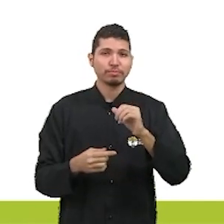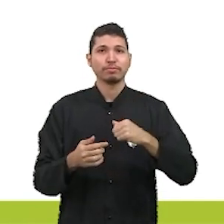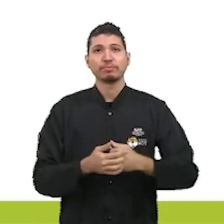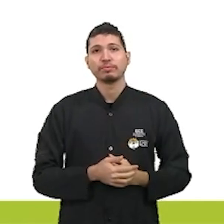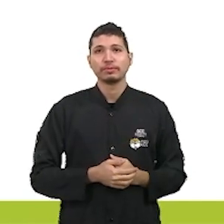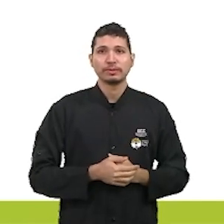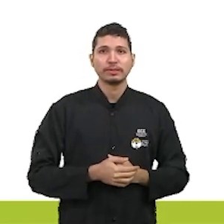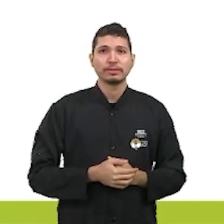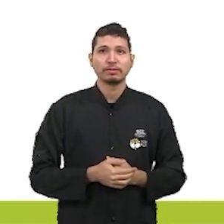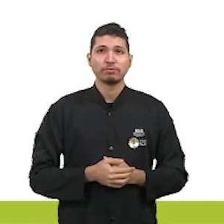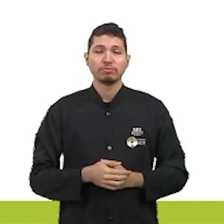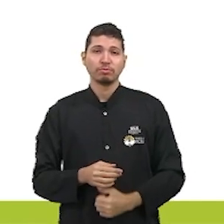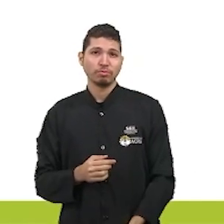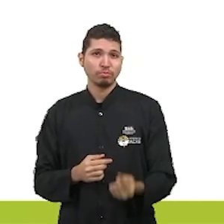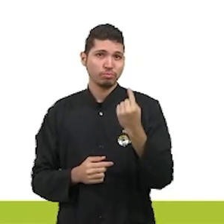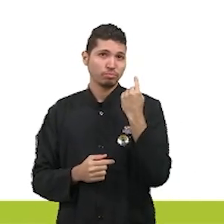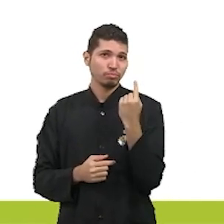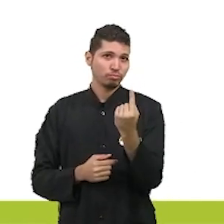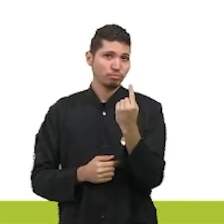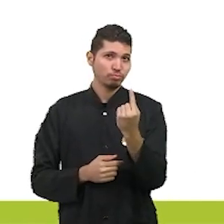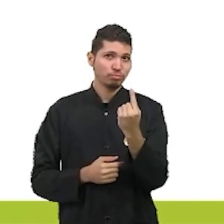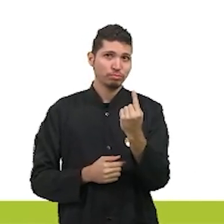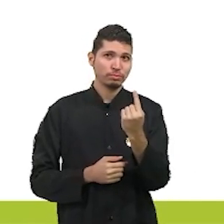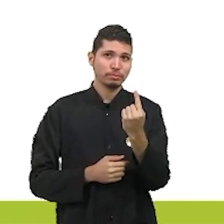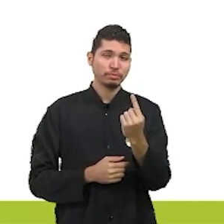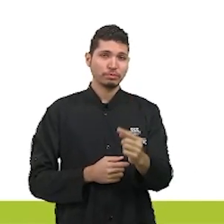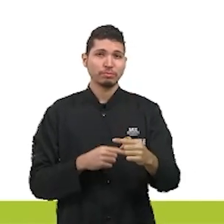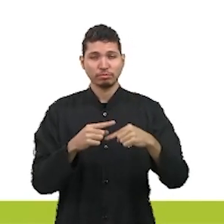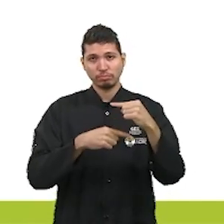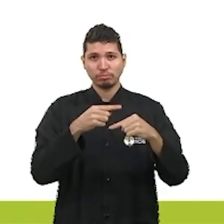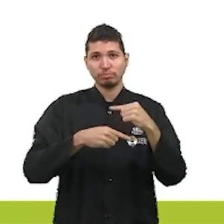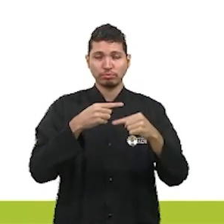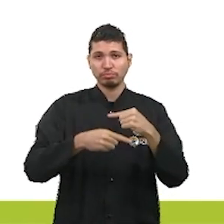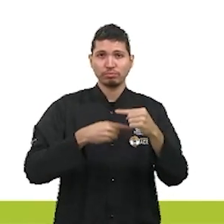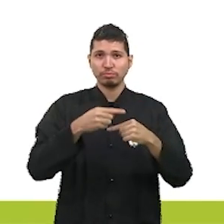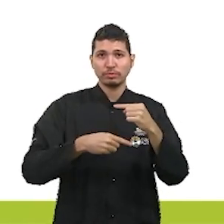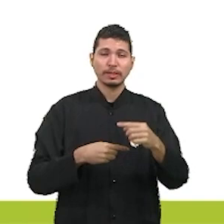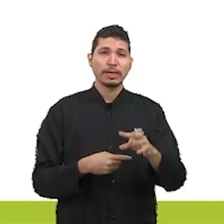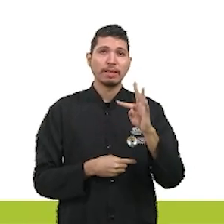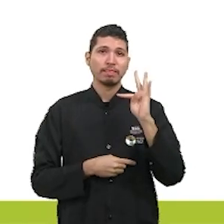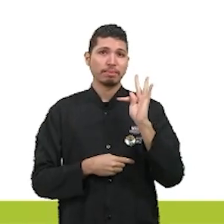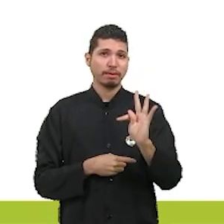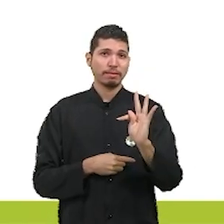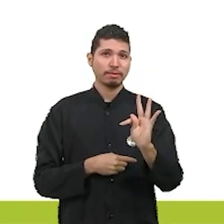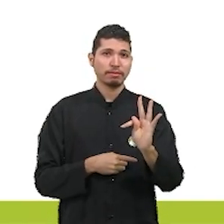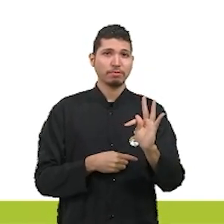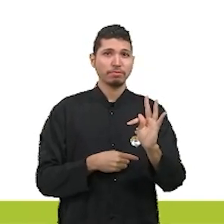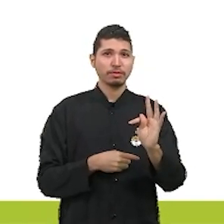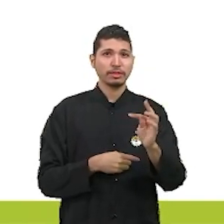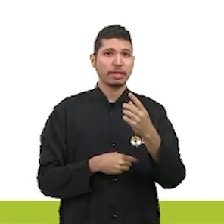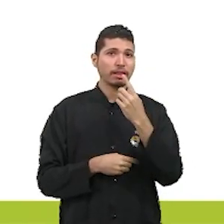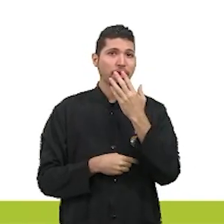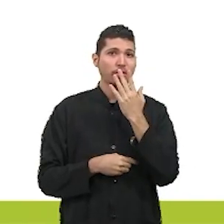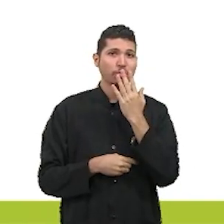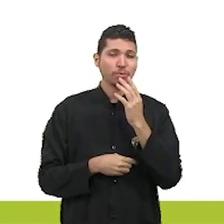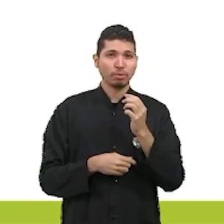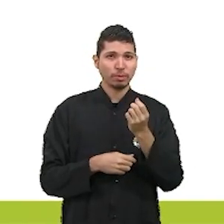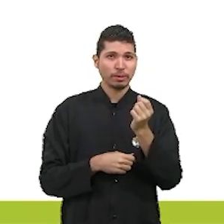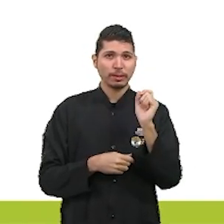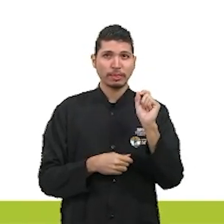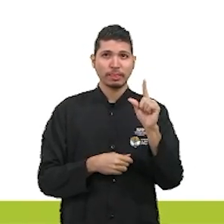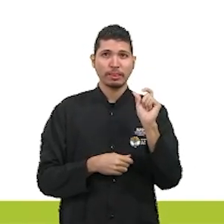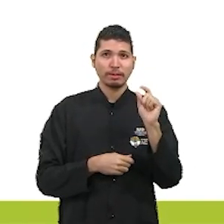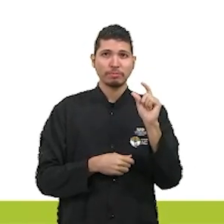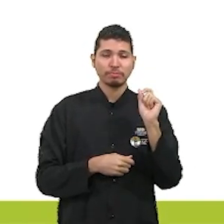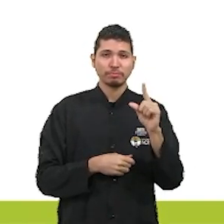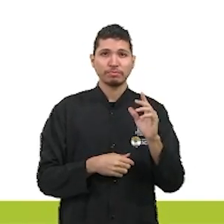que no caso é um gerador, eu vou ter aí no total a tensão útil, que é em azul, né? Quando eu pego a tensão máxima e a